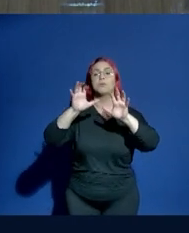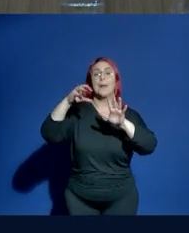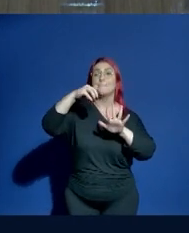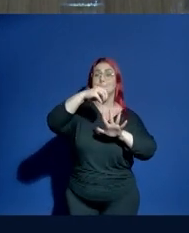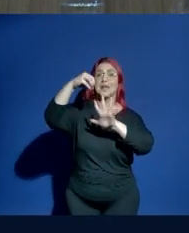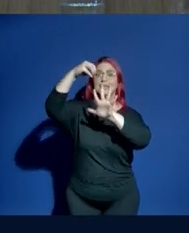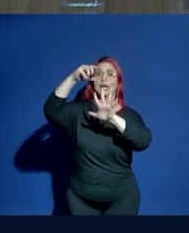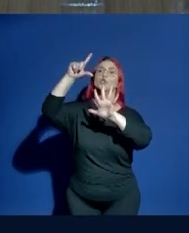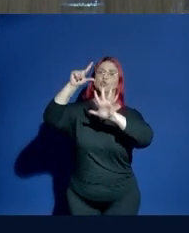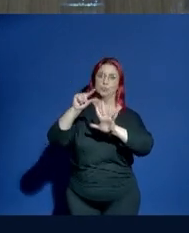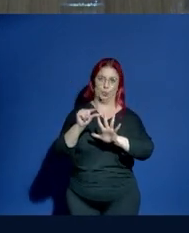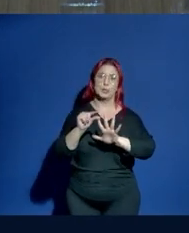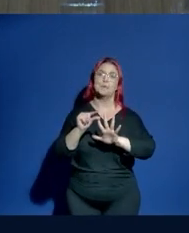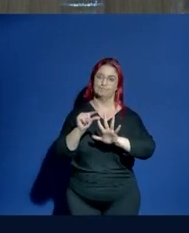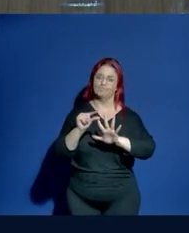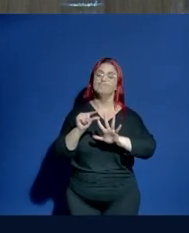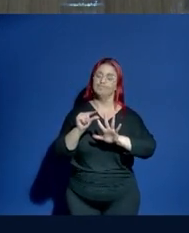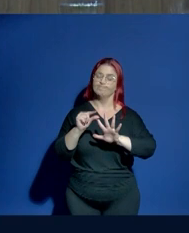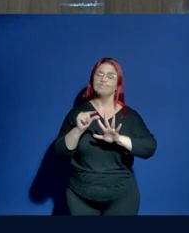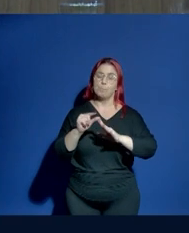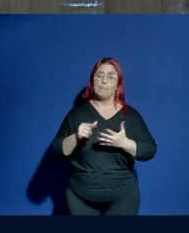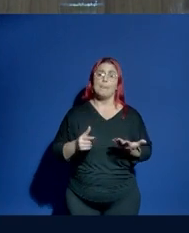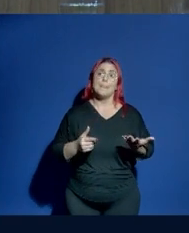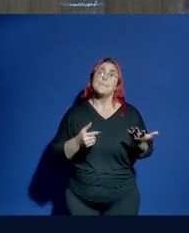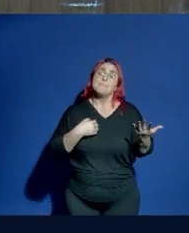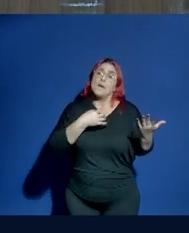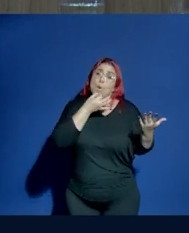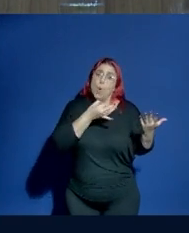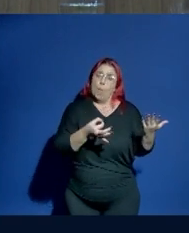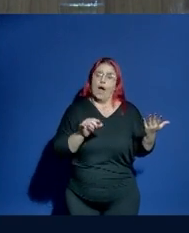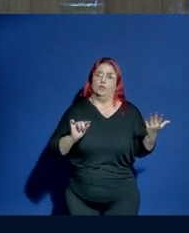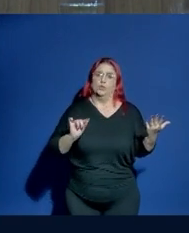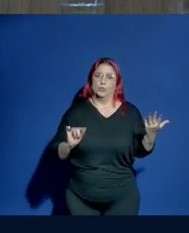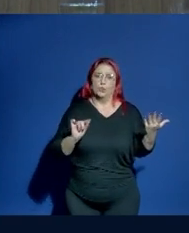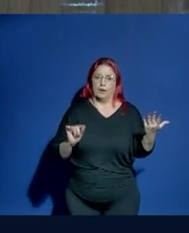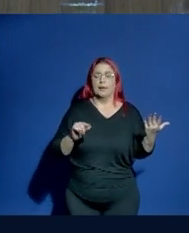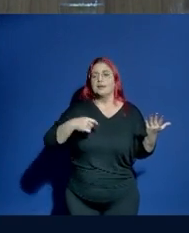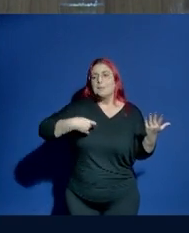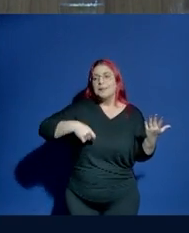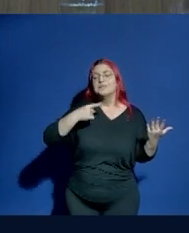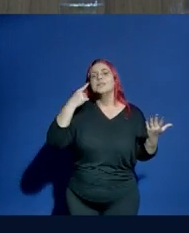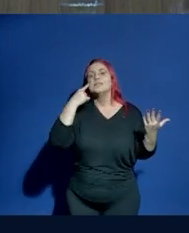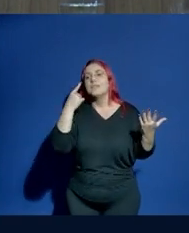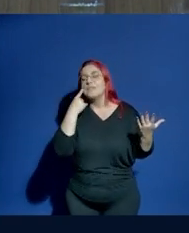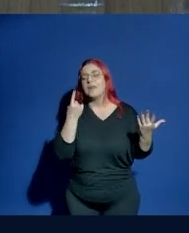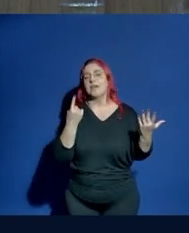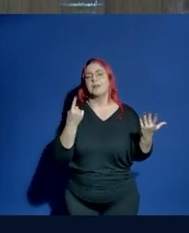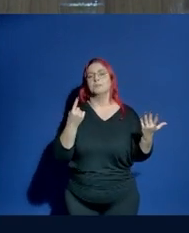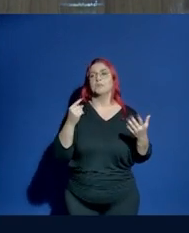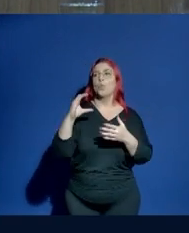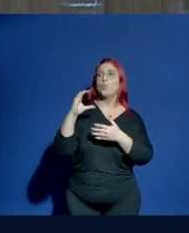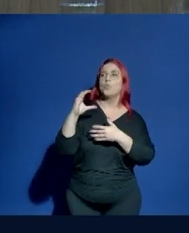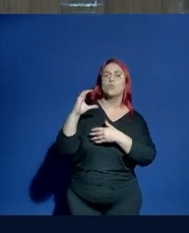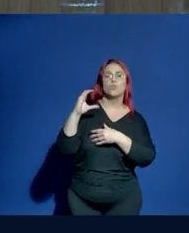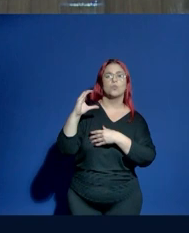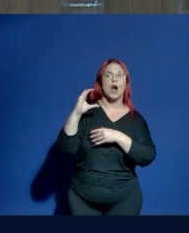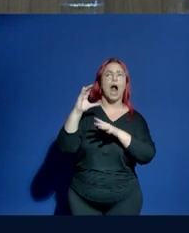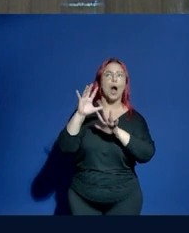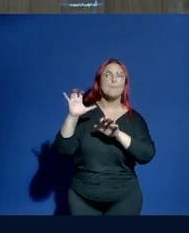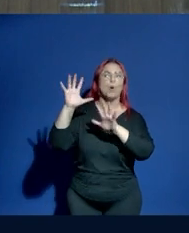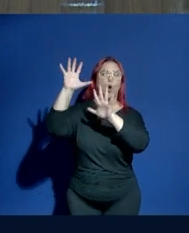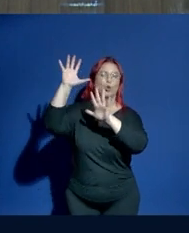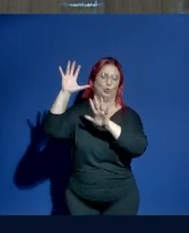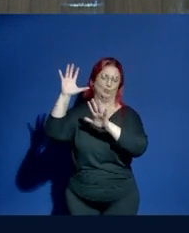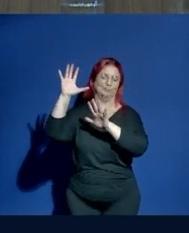metano Então acho que deveria haver alguma forma de precificar ou de ter um carbono um